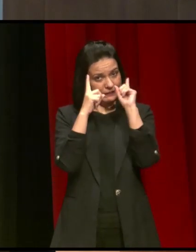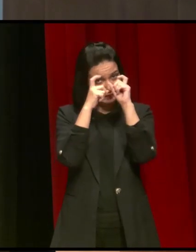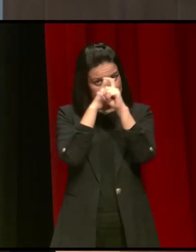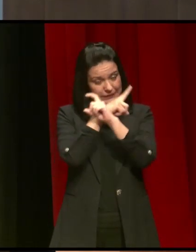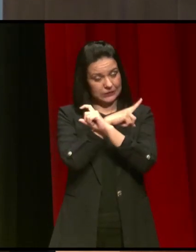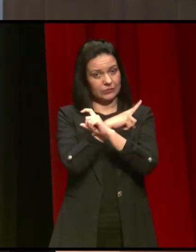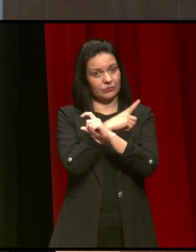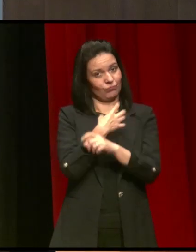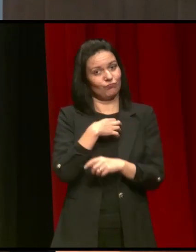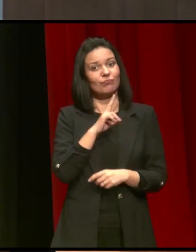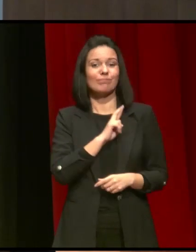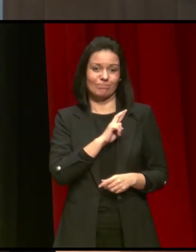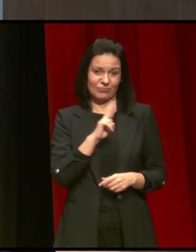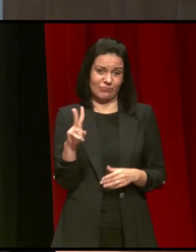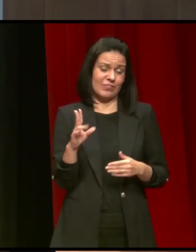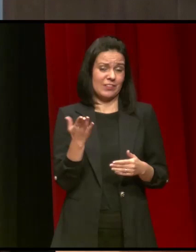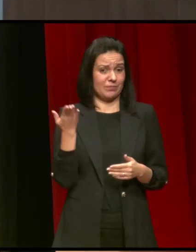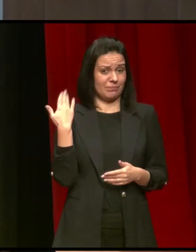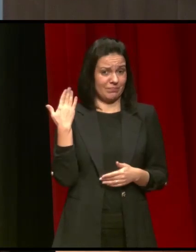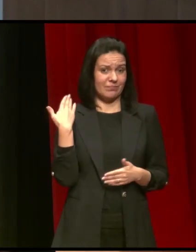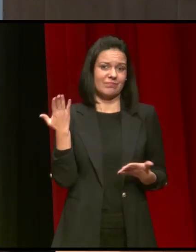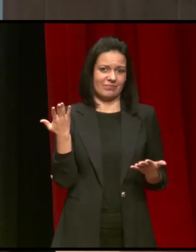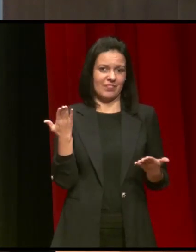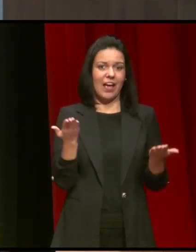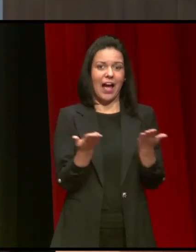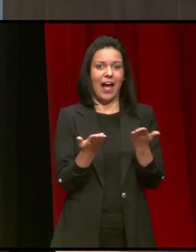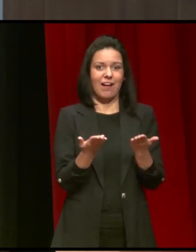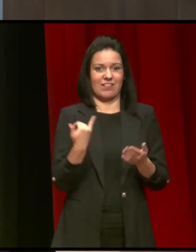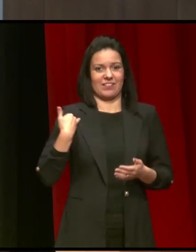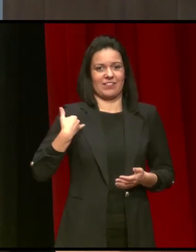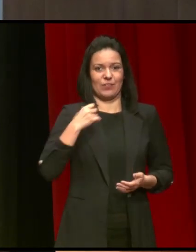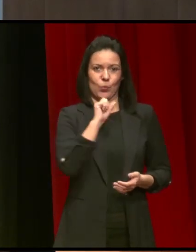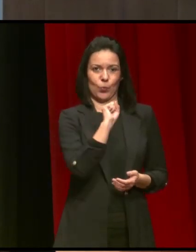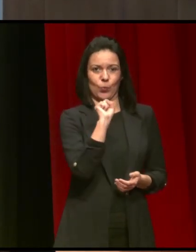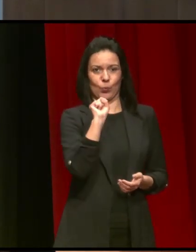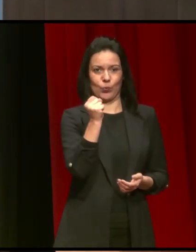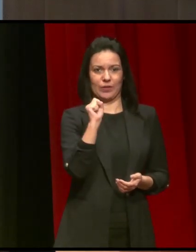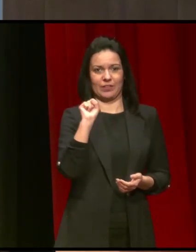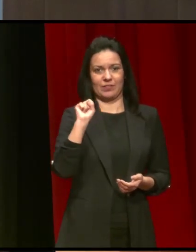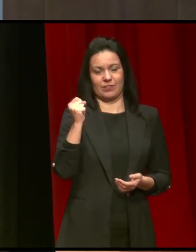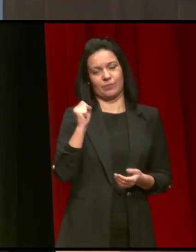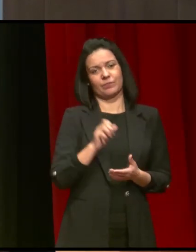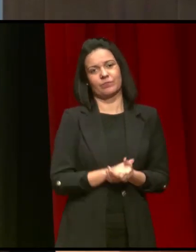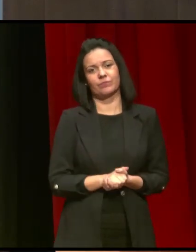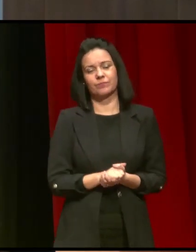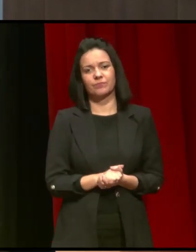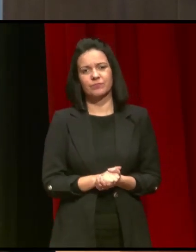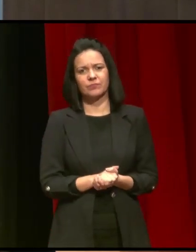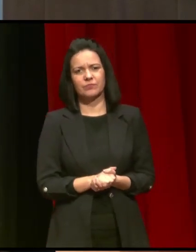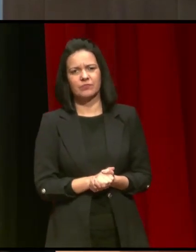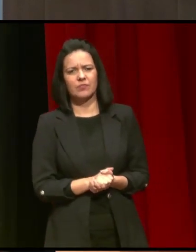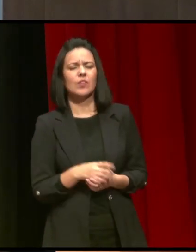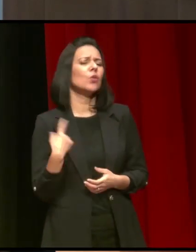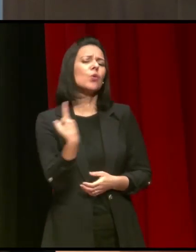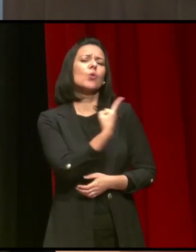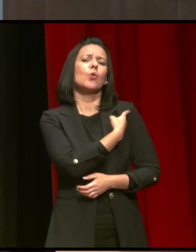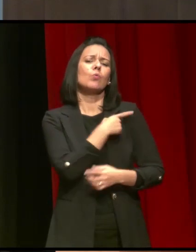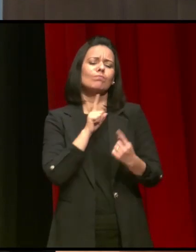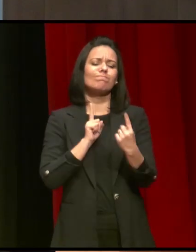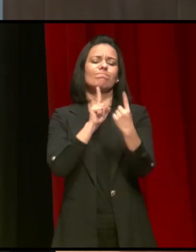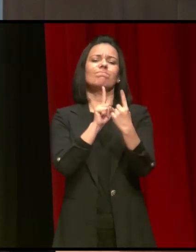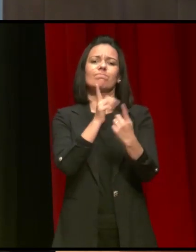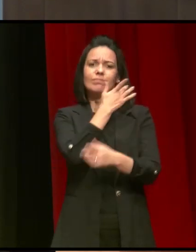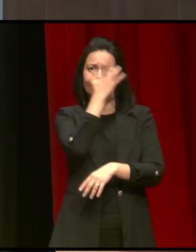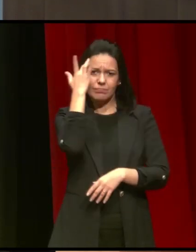está mais daquele jeitinho que ela era. 88 anos. Qual é a reação de vocês com essas pessoas? Vocês